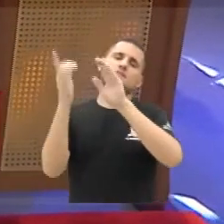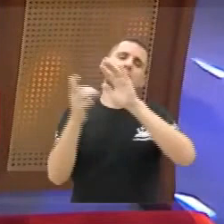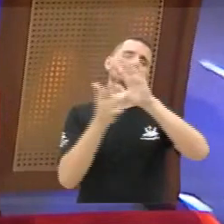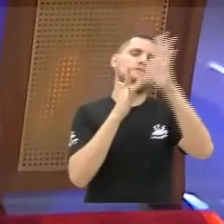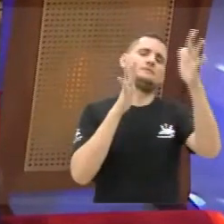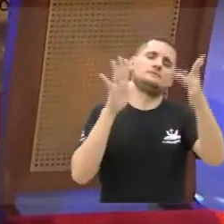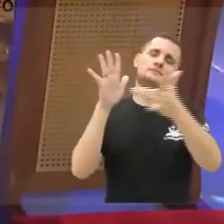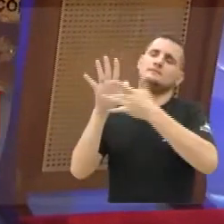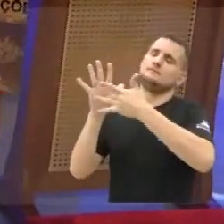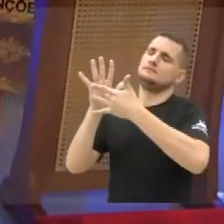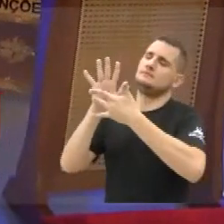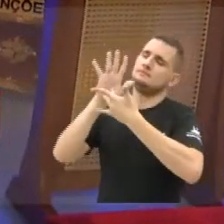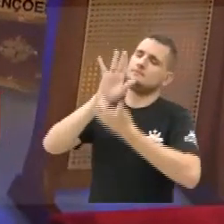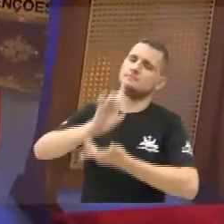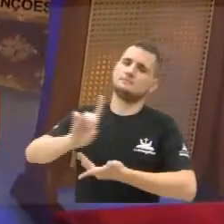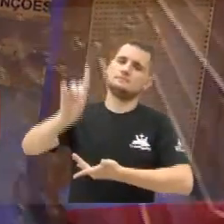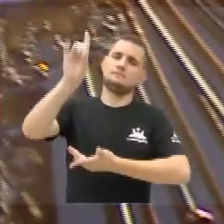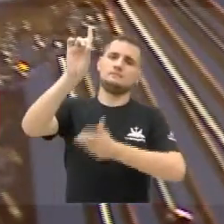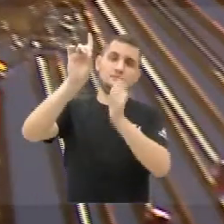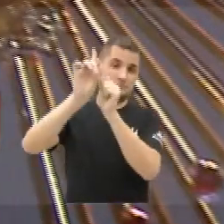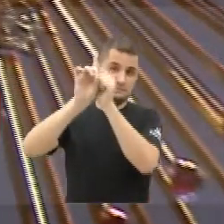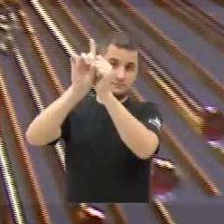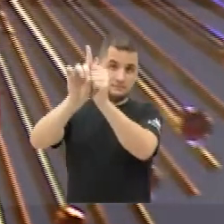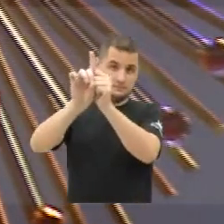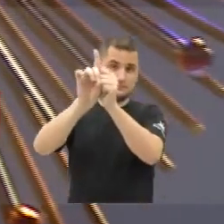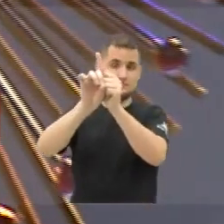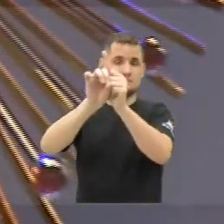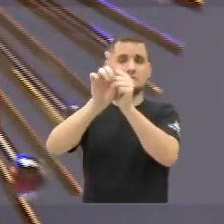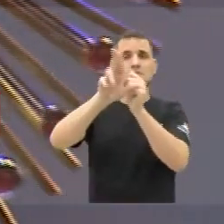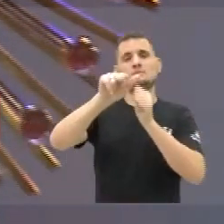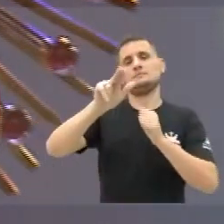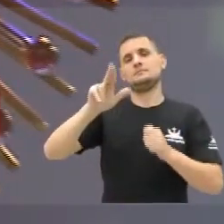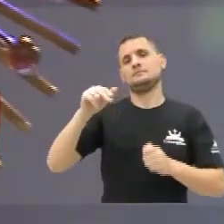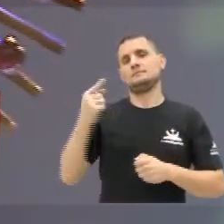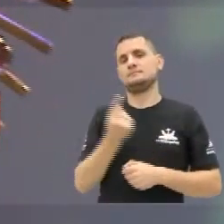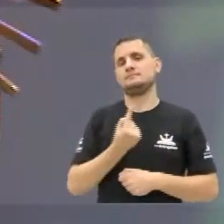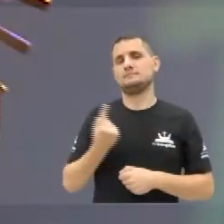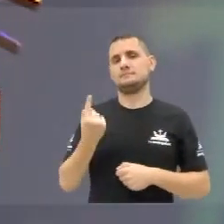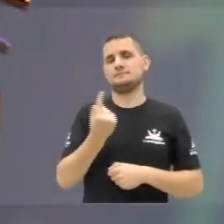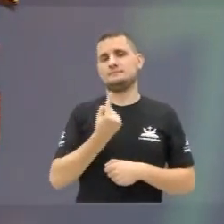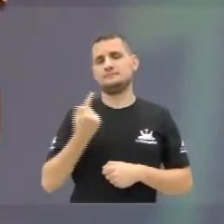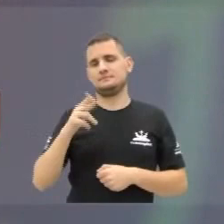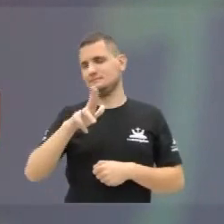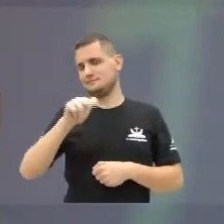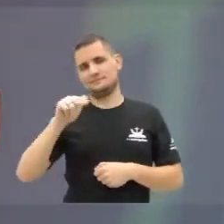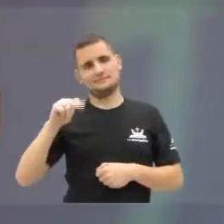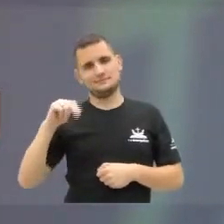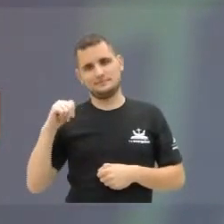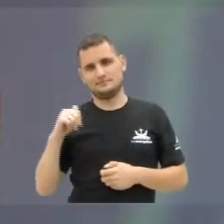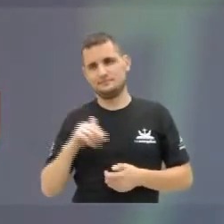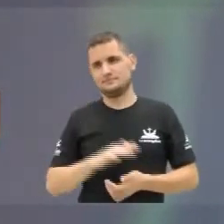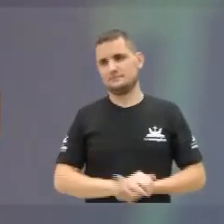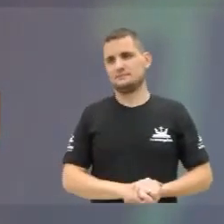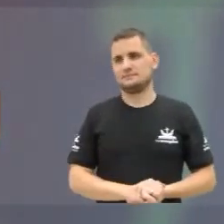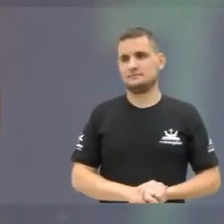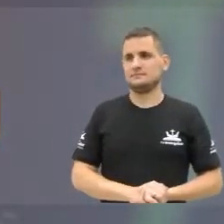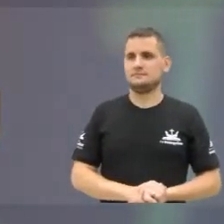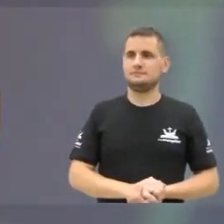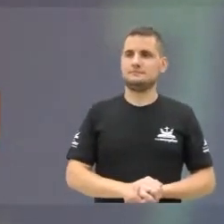encontrar, meu Deus. Contigo não estou sozinho.